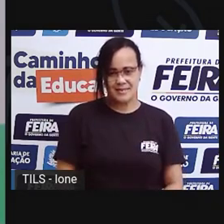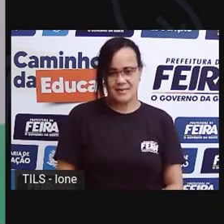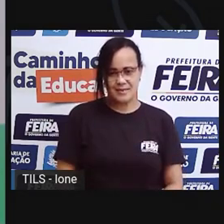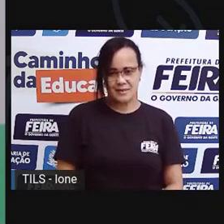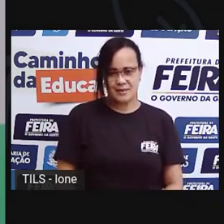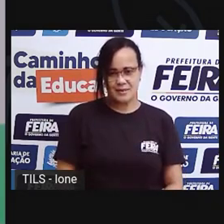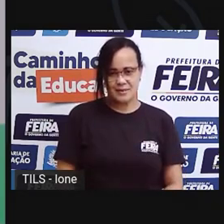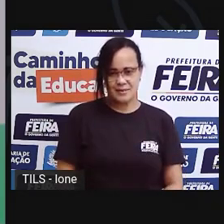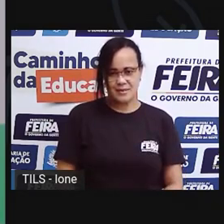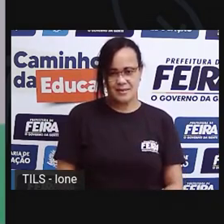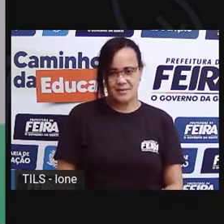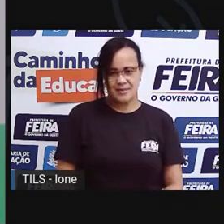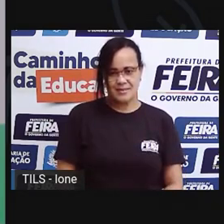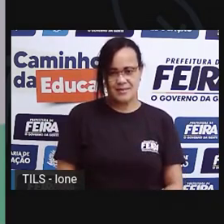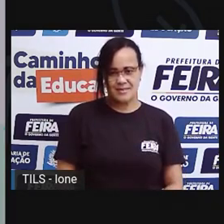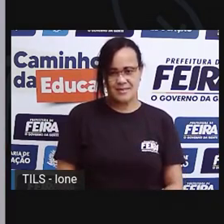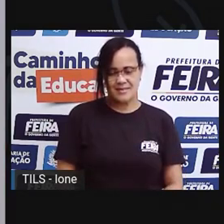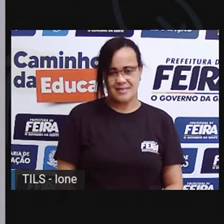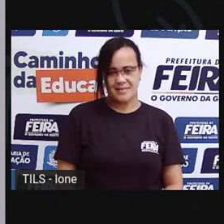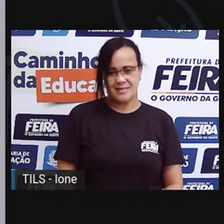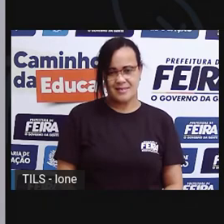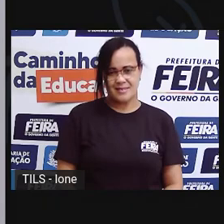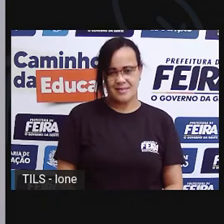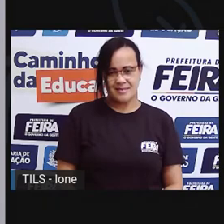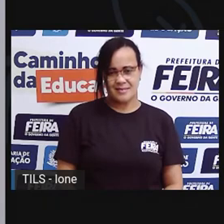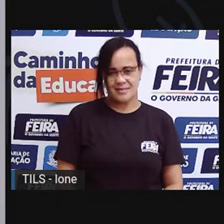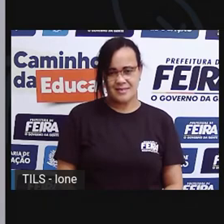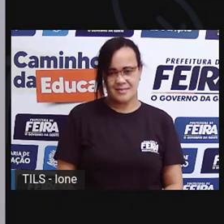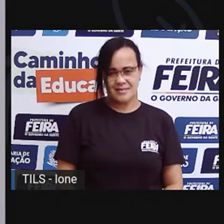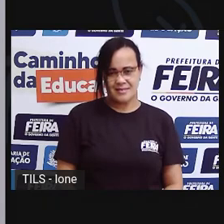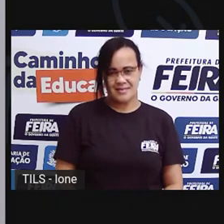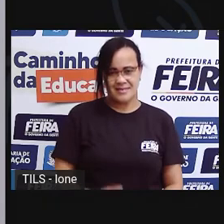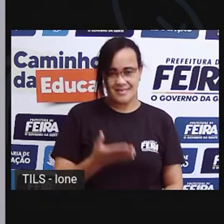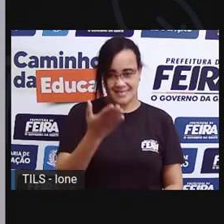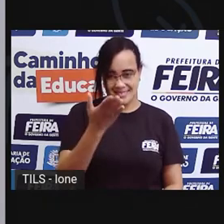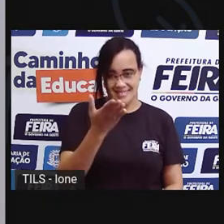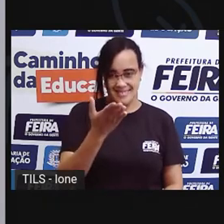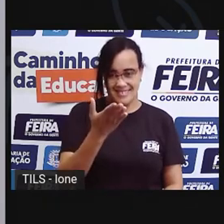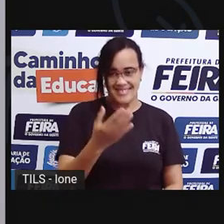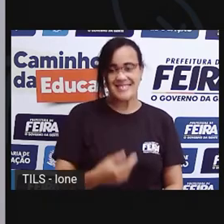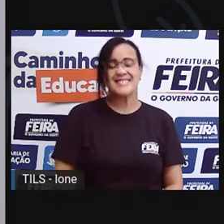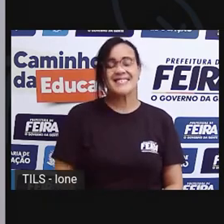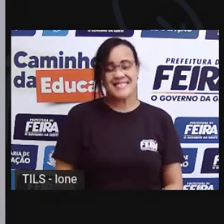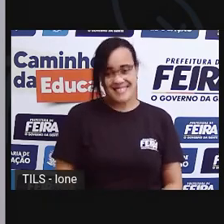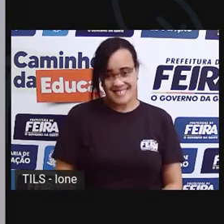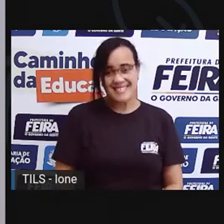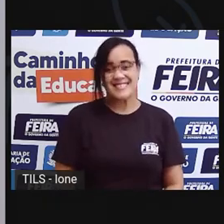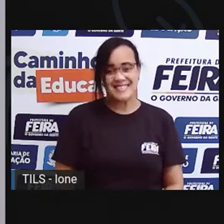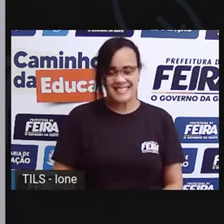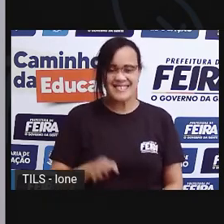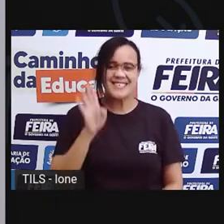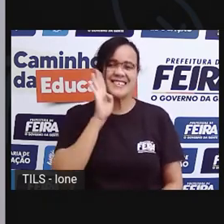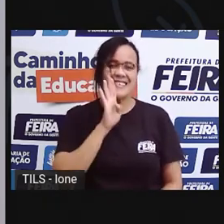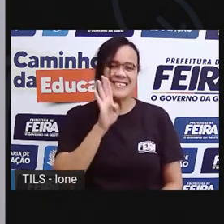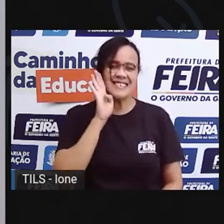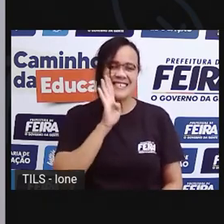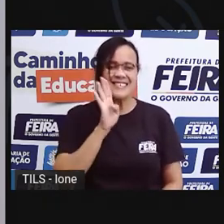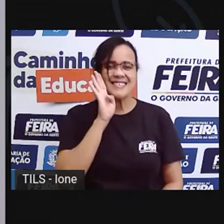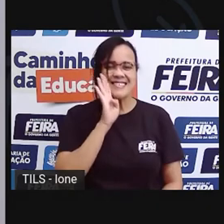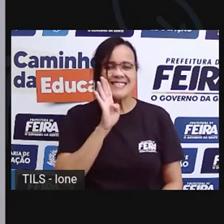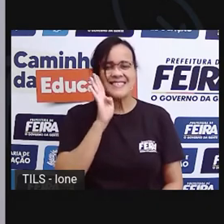Deixa eu aproximar minhas lentes de contato para ver vocês, meu binóculo. Tô vendo um monte de criança aí